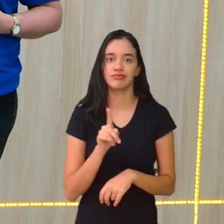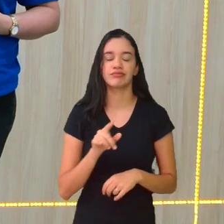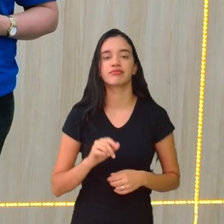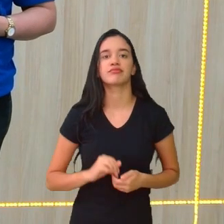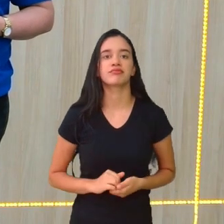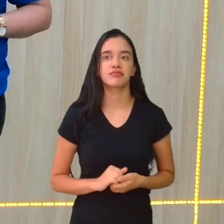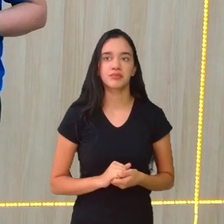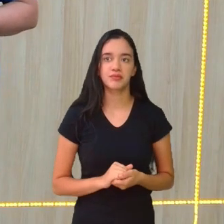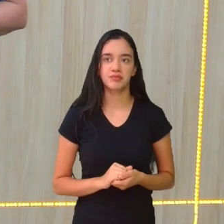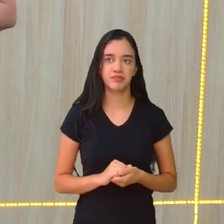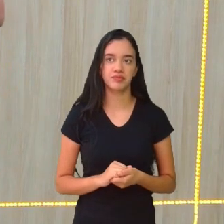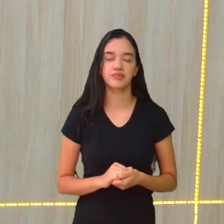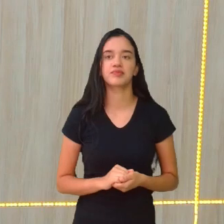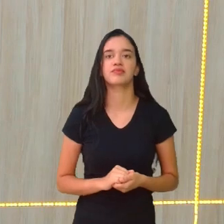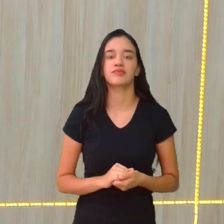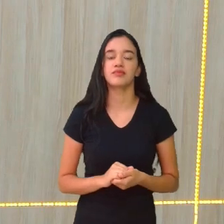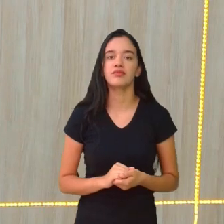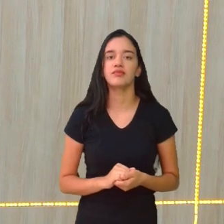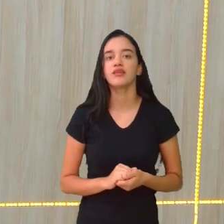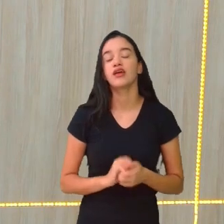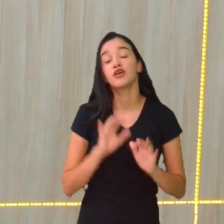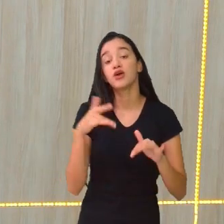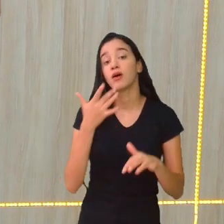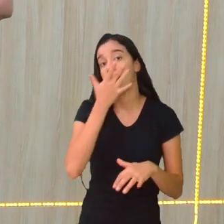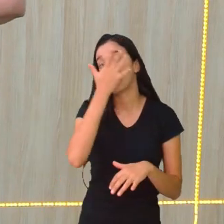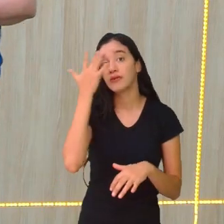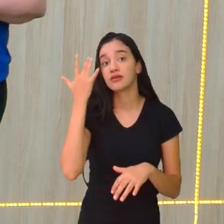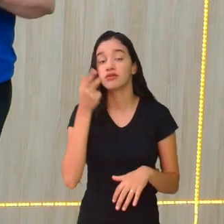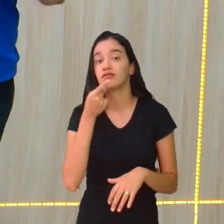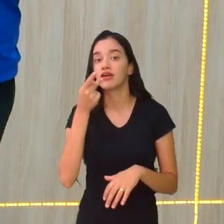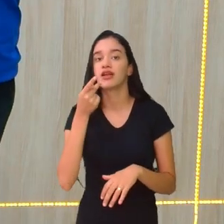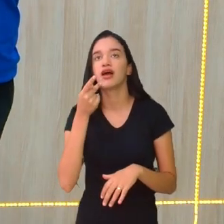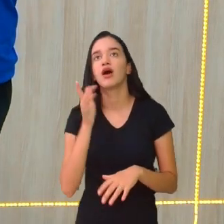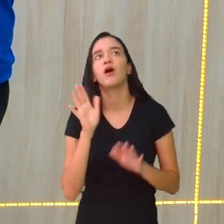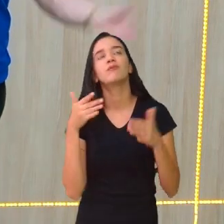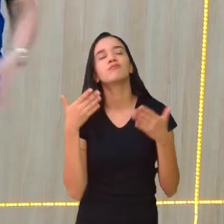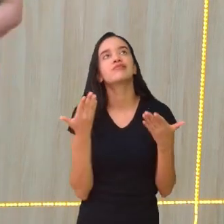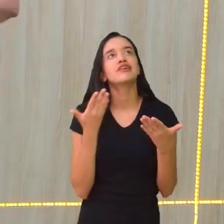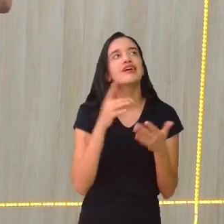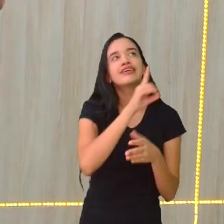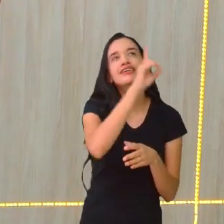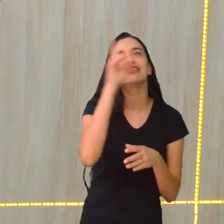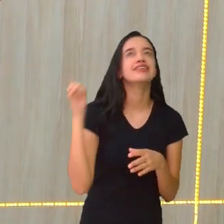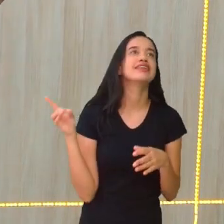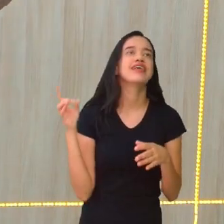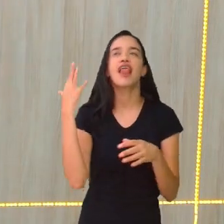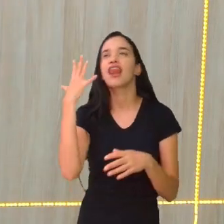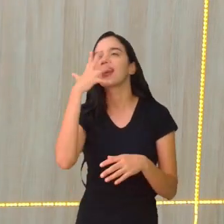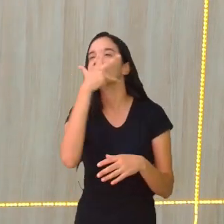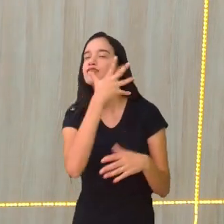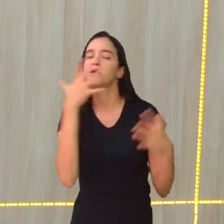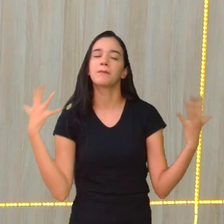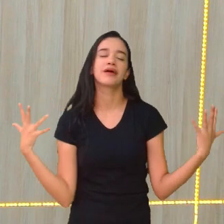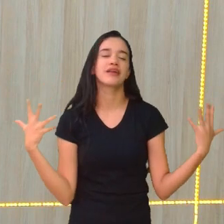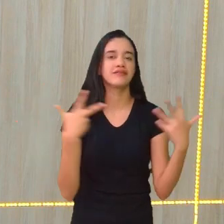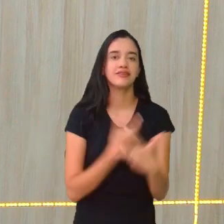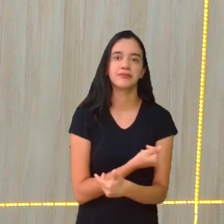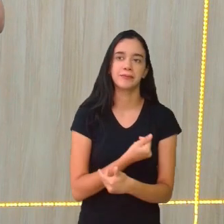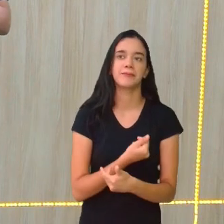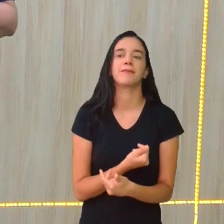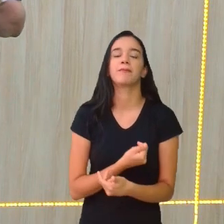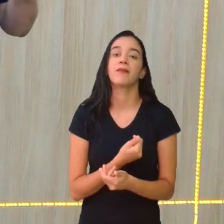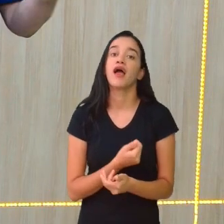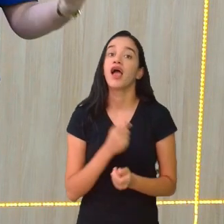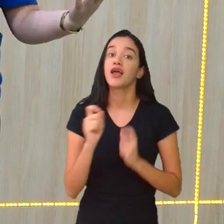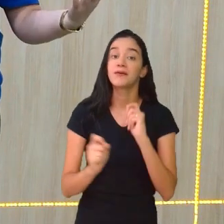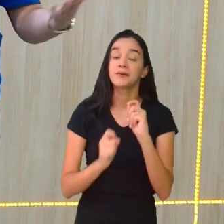chamamento. Então, vamos lá. Quando alguém chega e fala, oh, que dia lindo, que dia maravilhoso, não é? Então, é